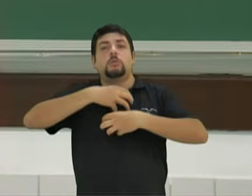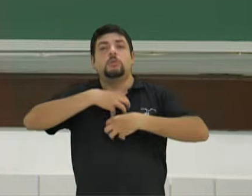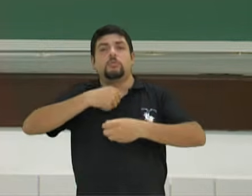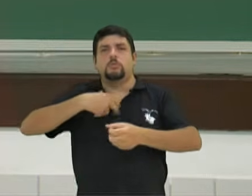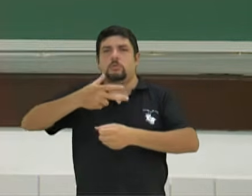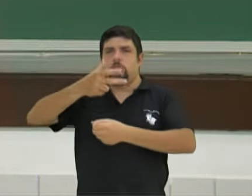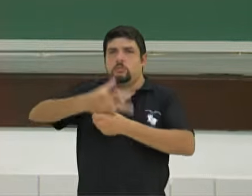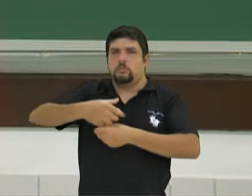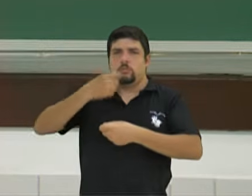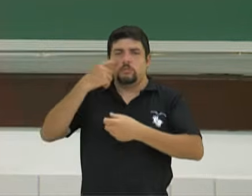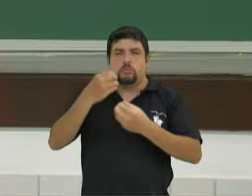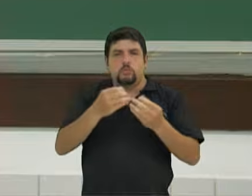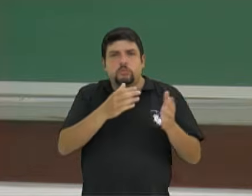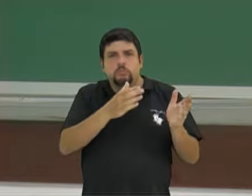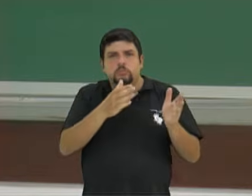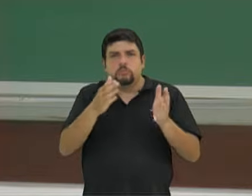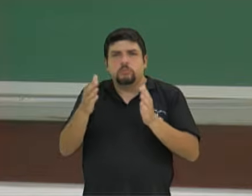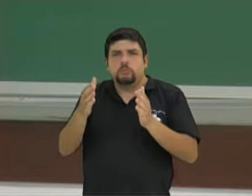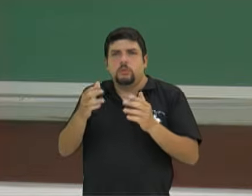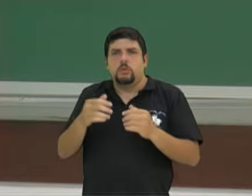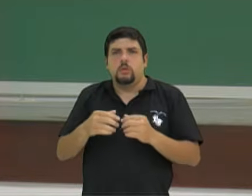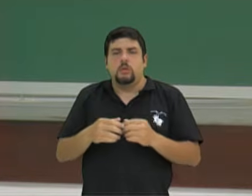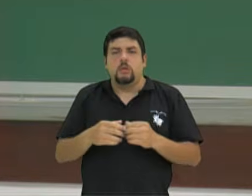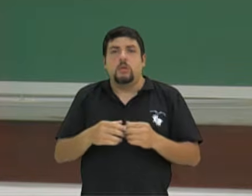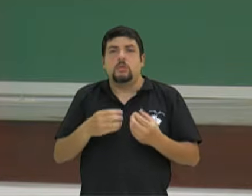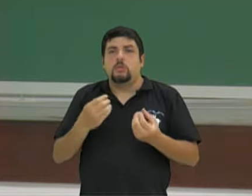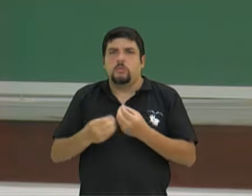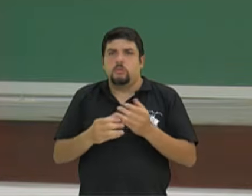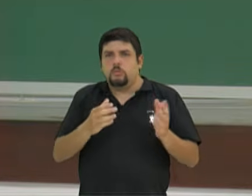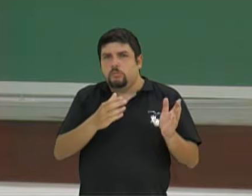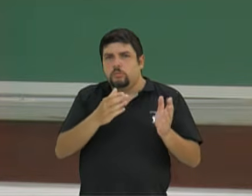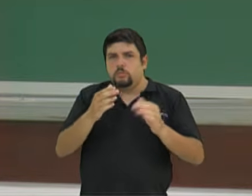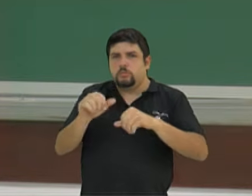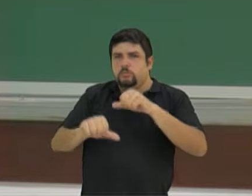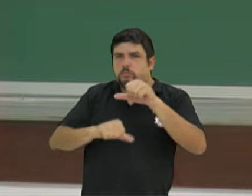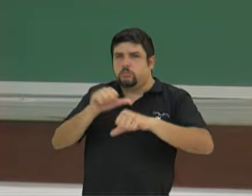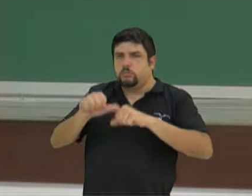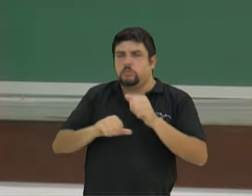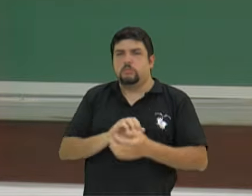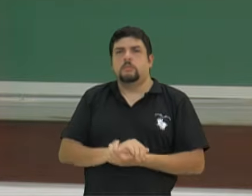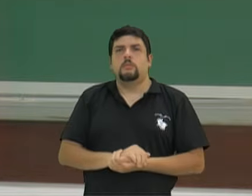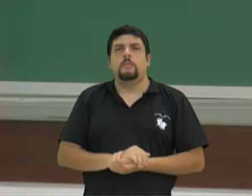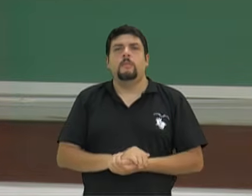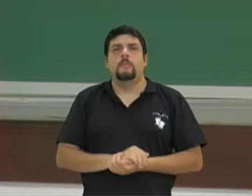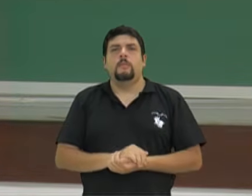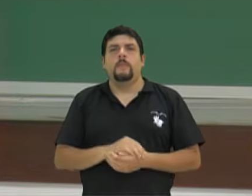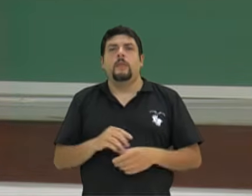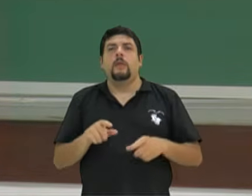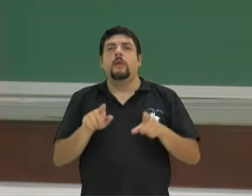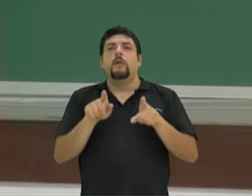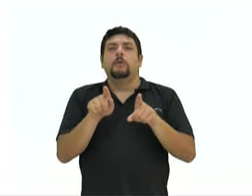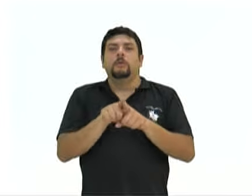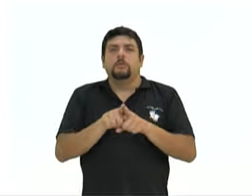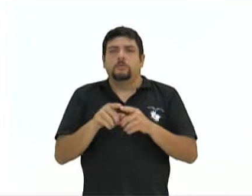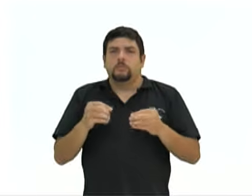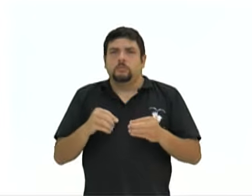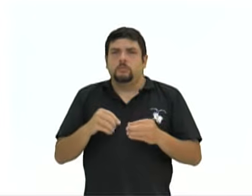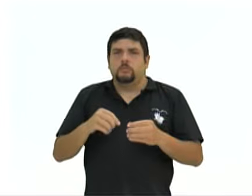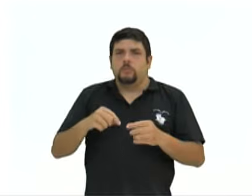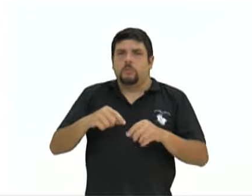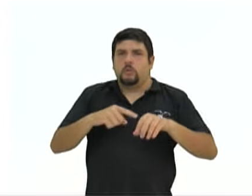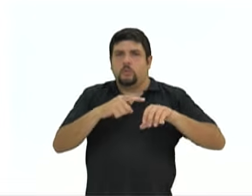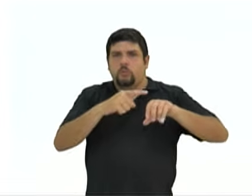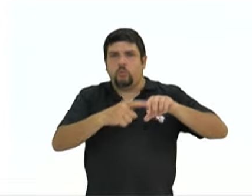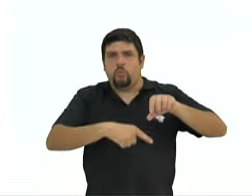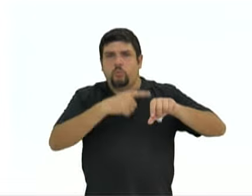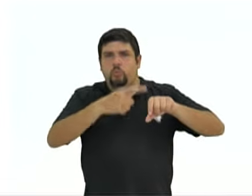essas histórias vão ser filmadas. Então, por isso que esse momento de transição que a gente fala. Aumentou o comprimento do rolo de filme, então a